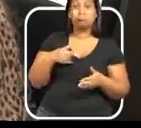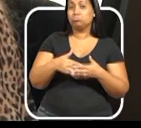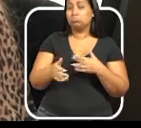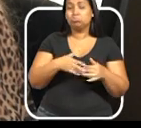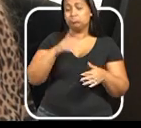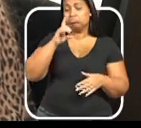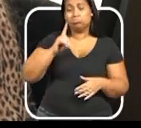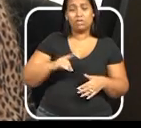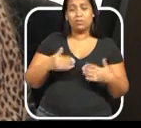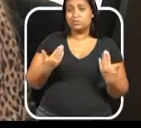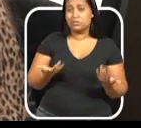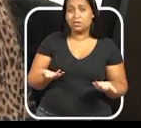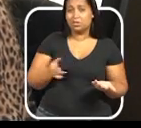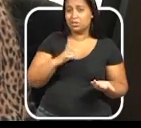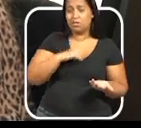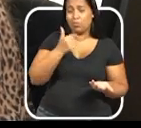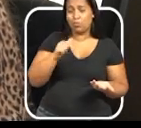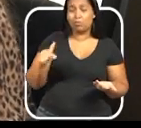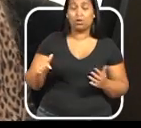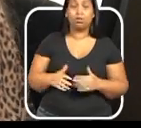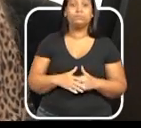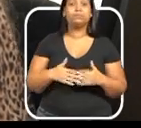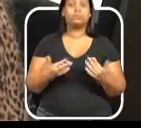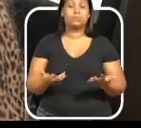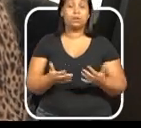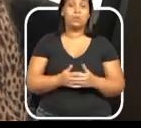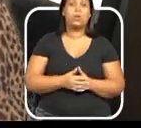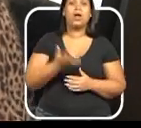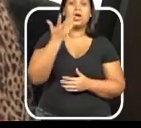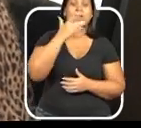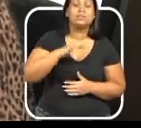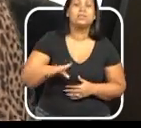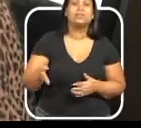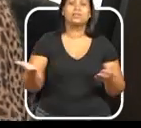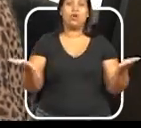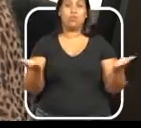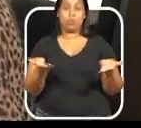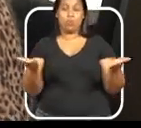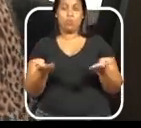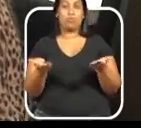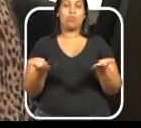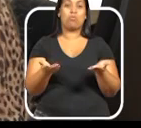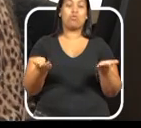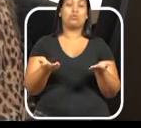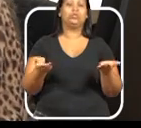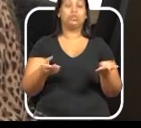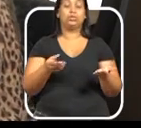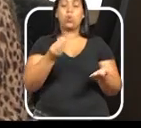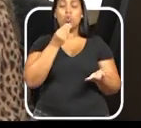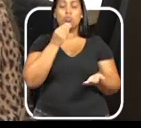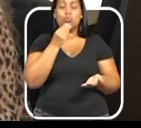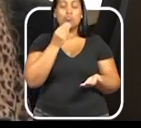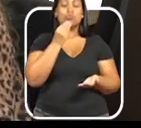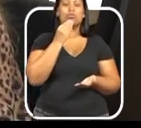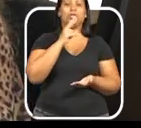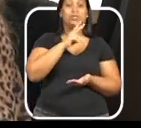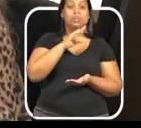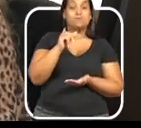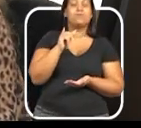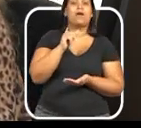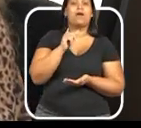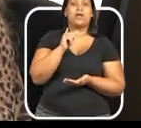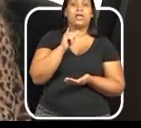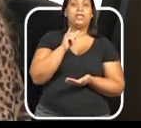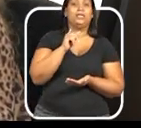deficiência que tem ou não. Então, quanto as crianças de hoje têm a oportunidade e vão ser